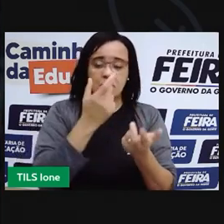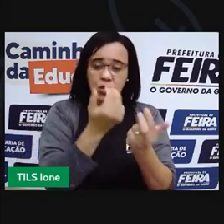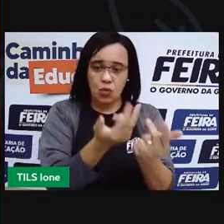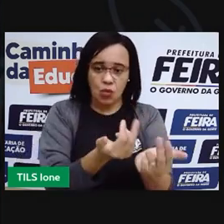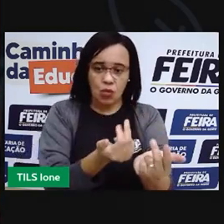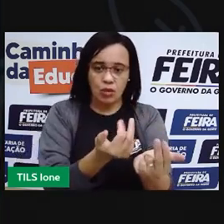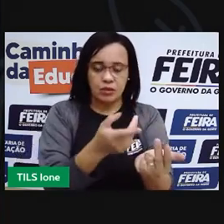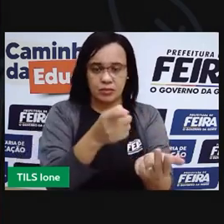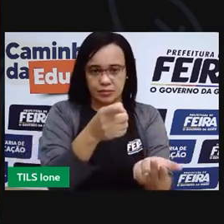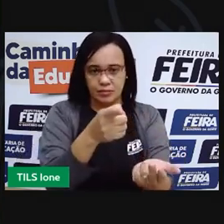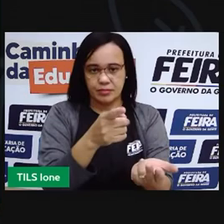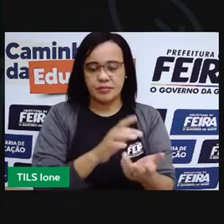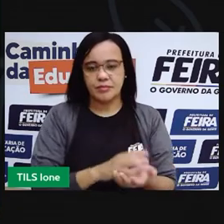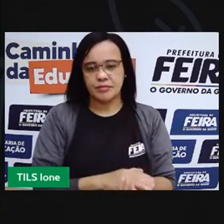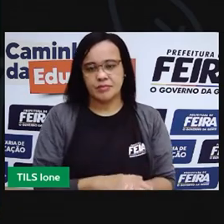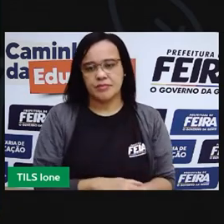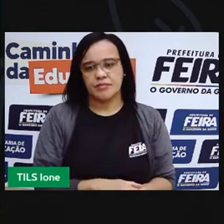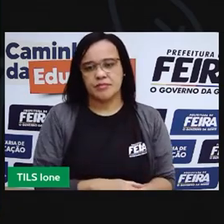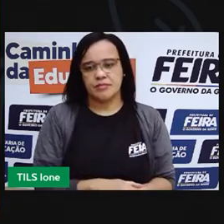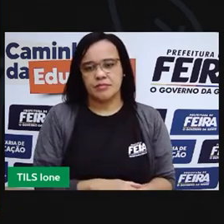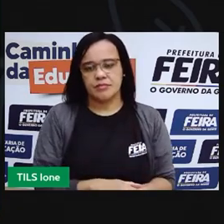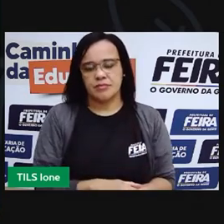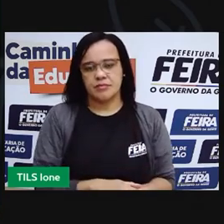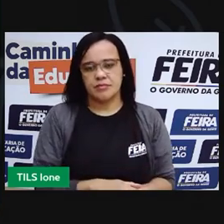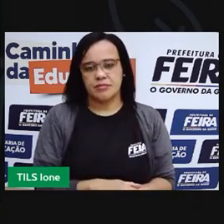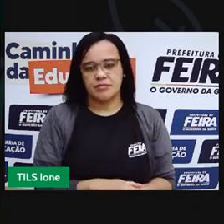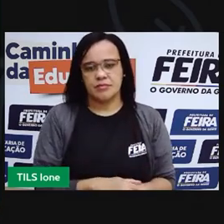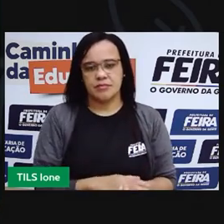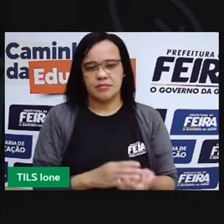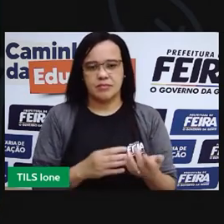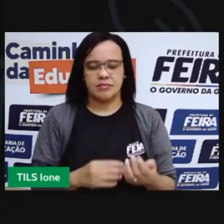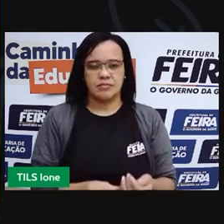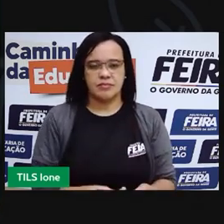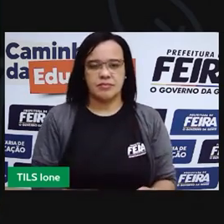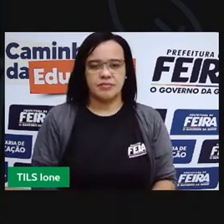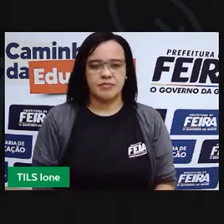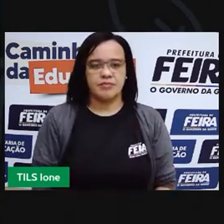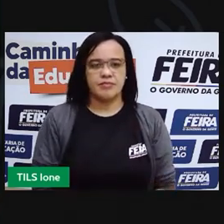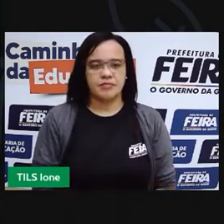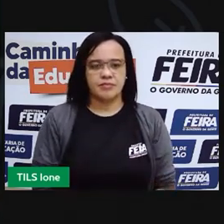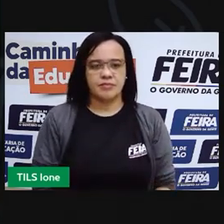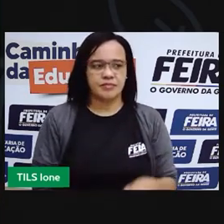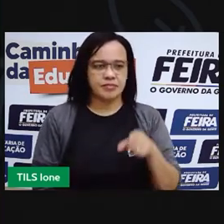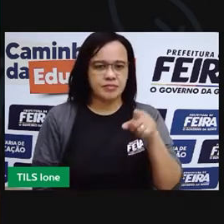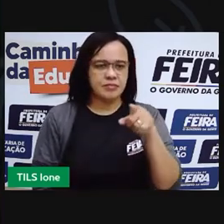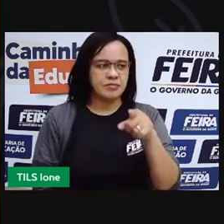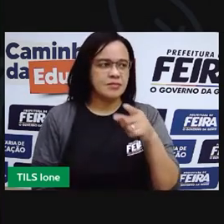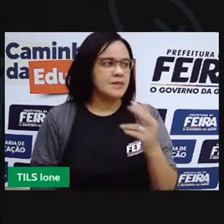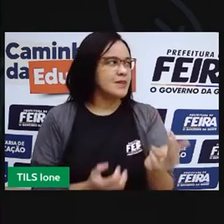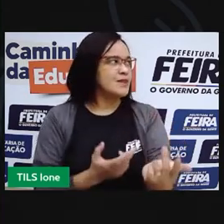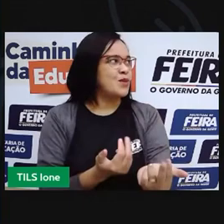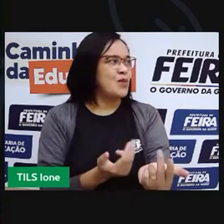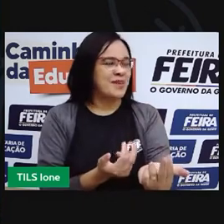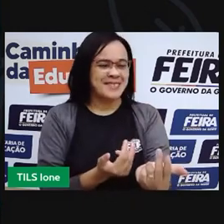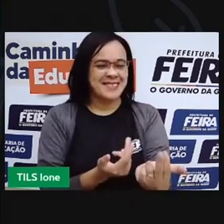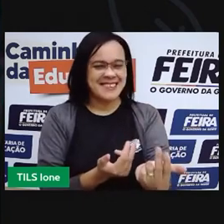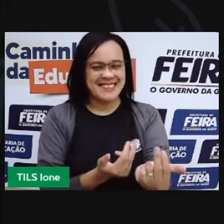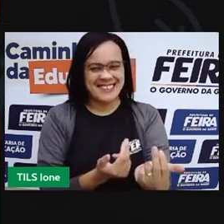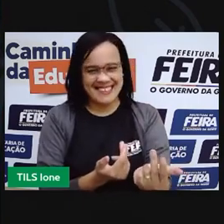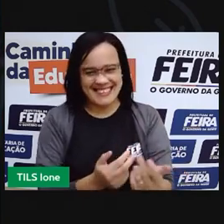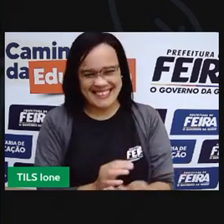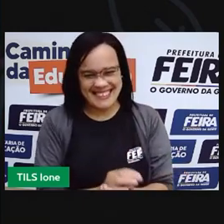fazendo. Peguei essa parte aqui, essa ponta superior da folha, e vou trazer ela para